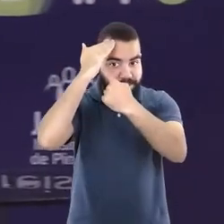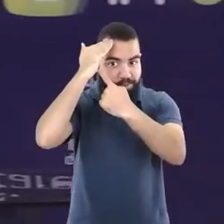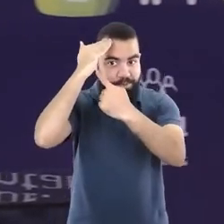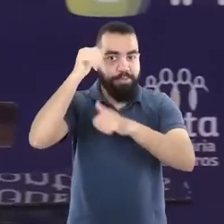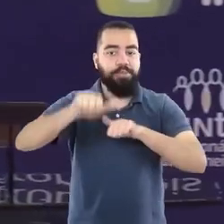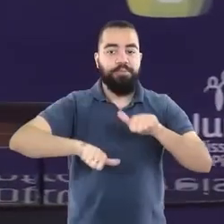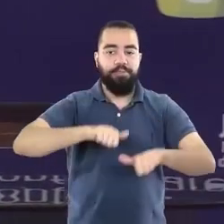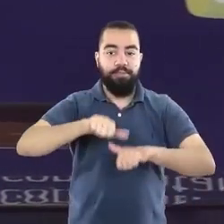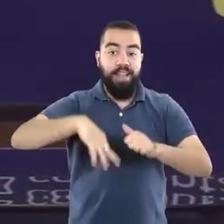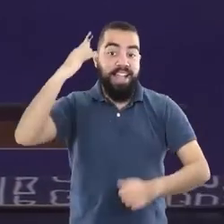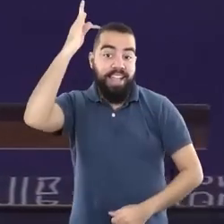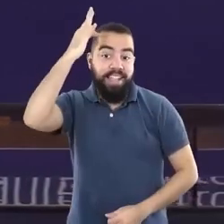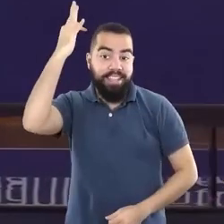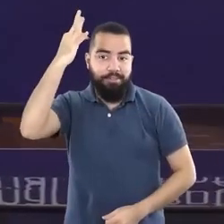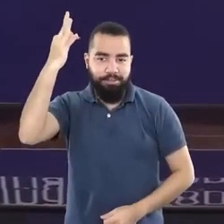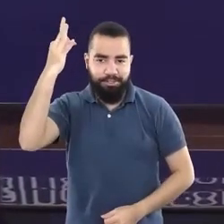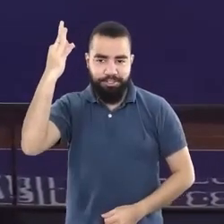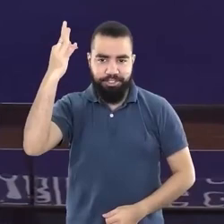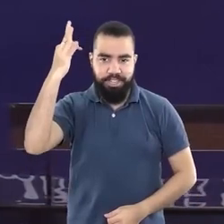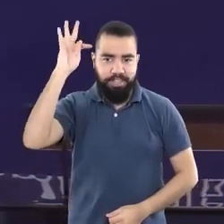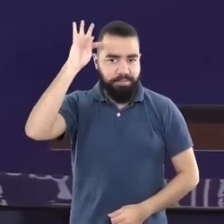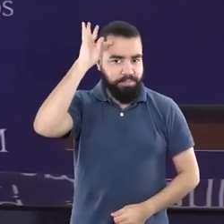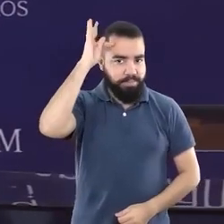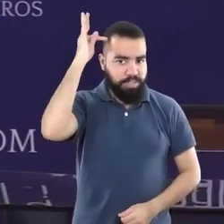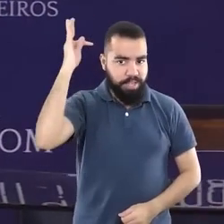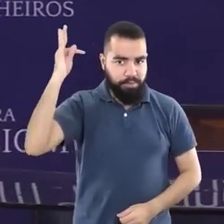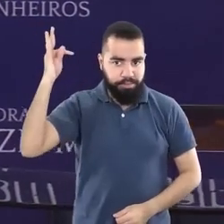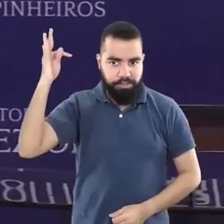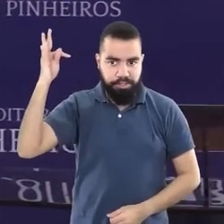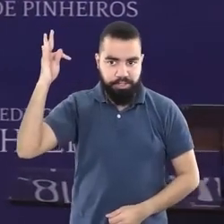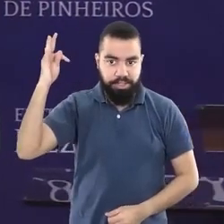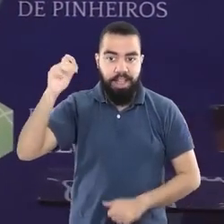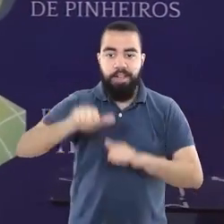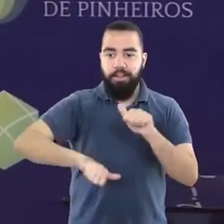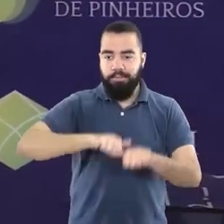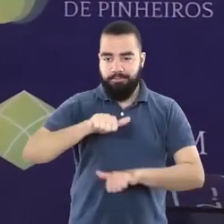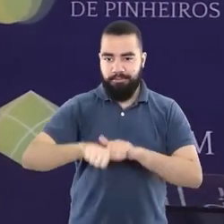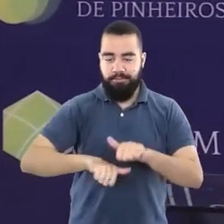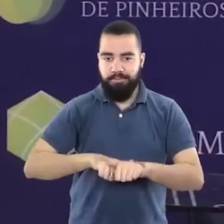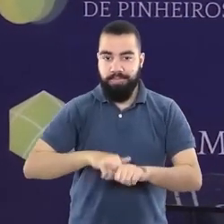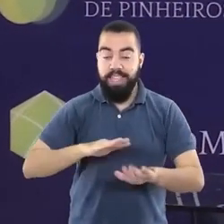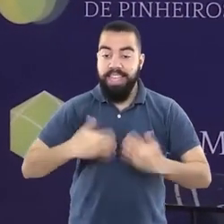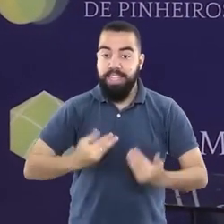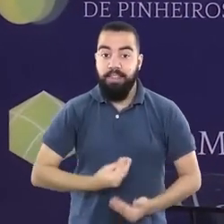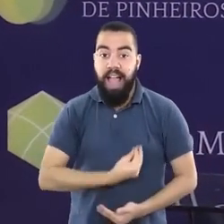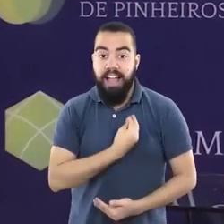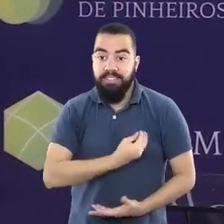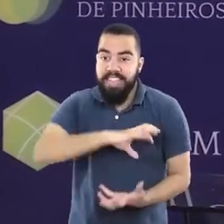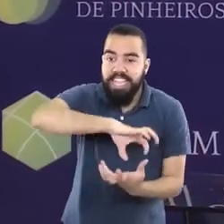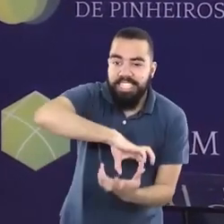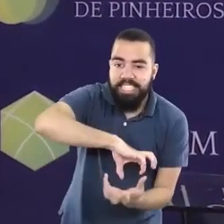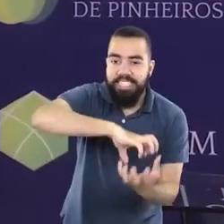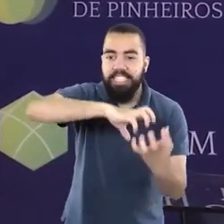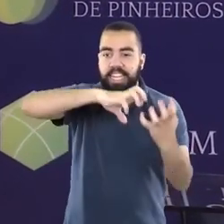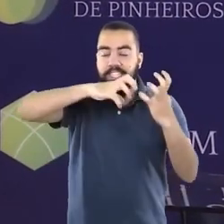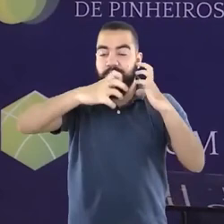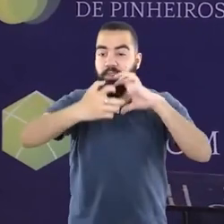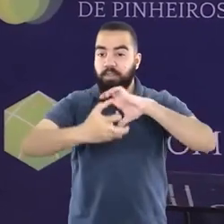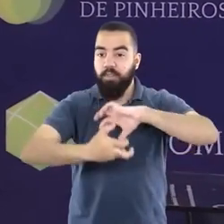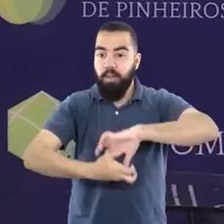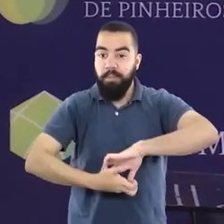teologia que mudou. E a restauração não começa quando as coisas mudam, a restauração começa quando a sua mente